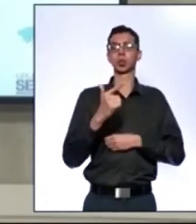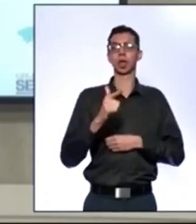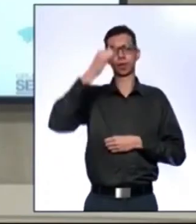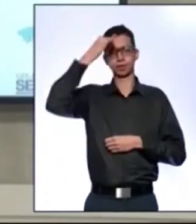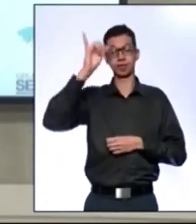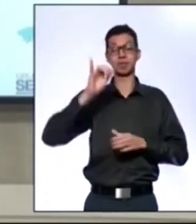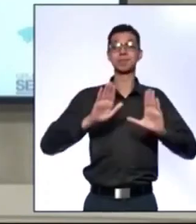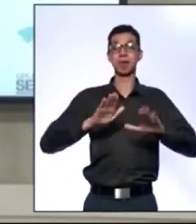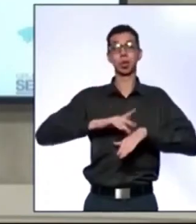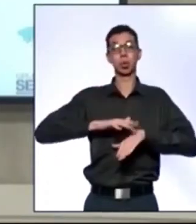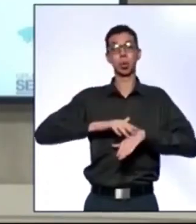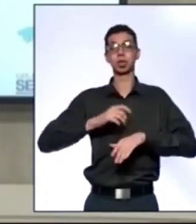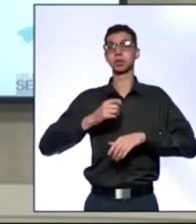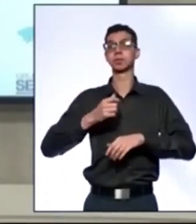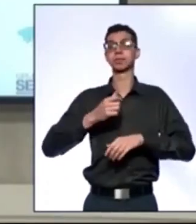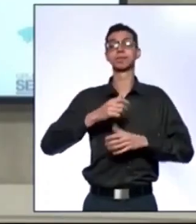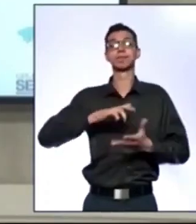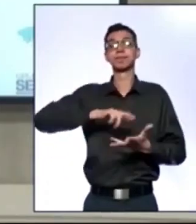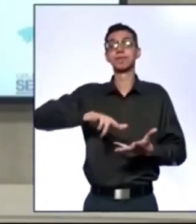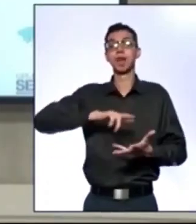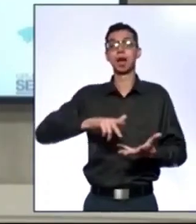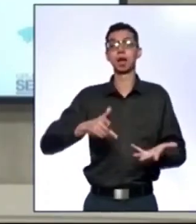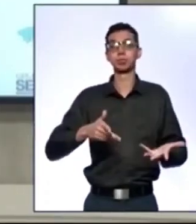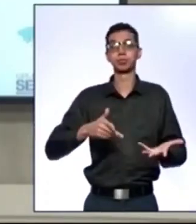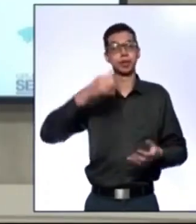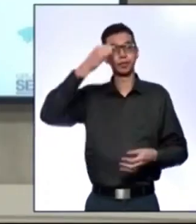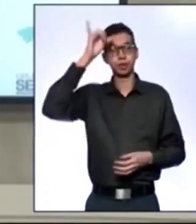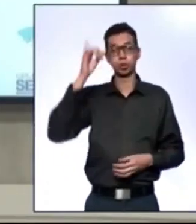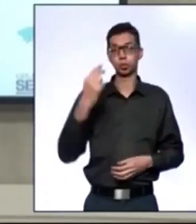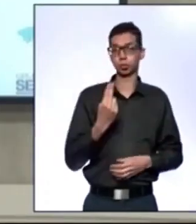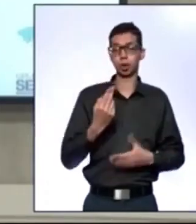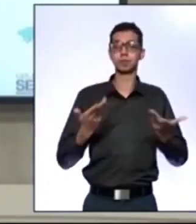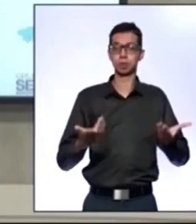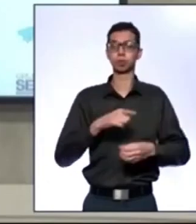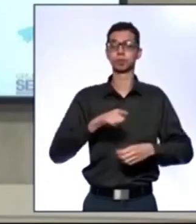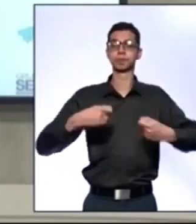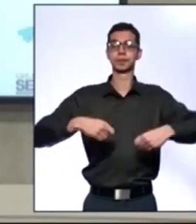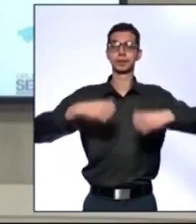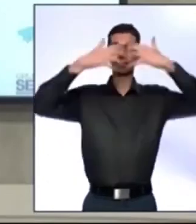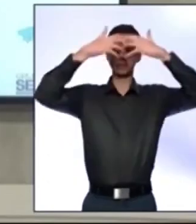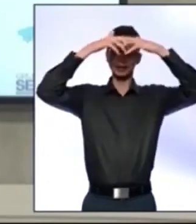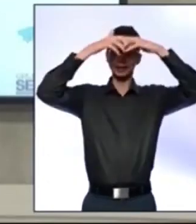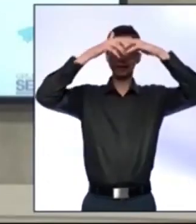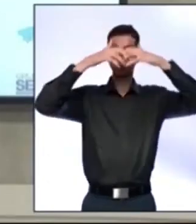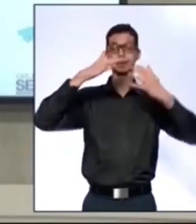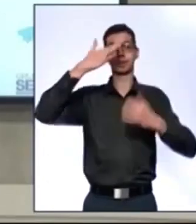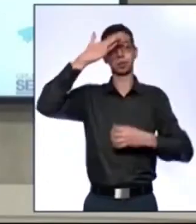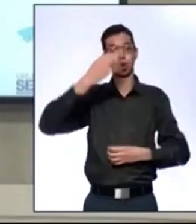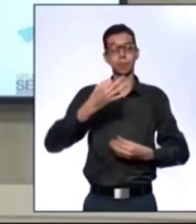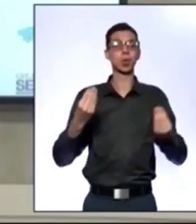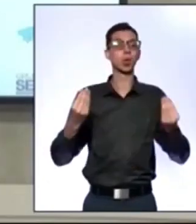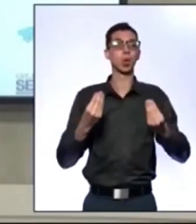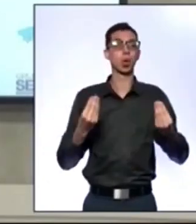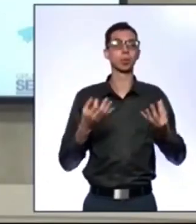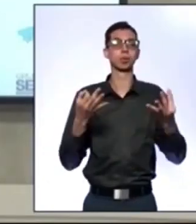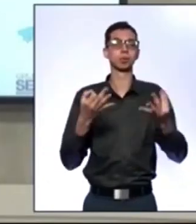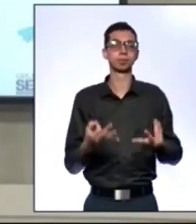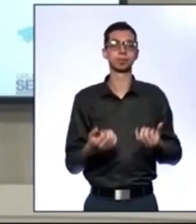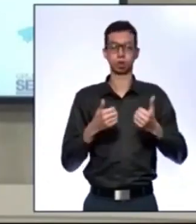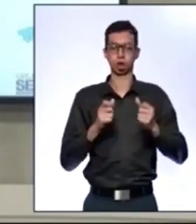são específicos. Por isso, a necessidade de um bom entendimento aqui de como funciona.